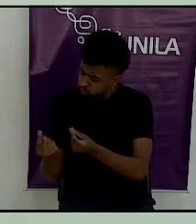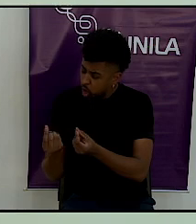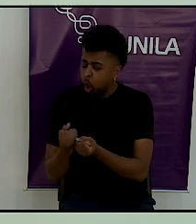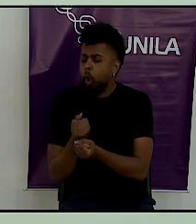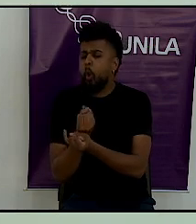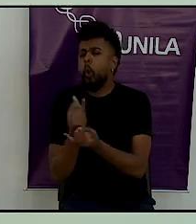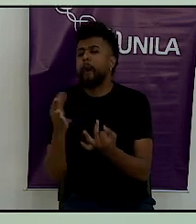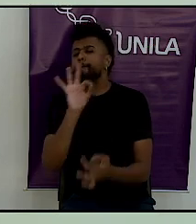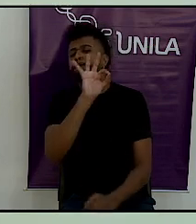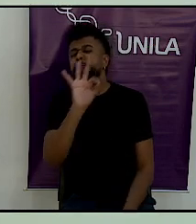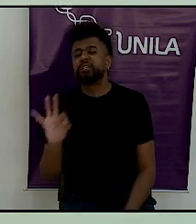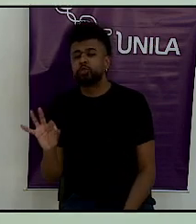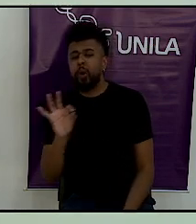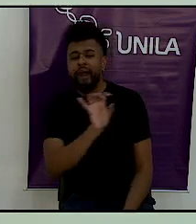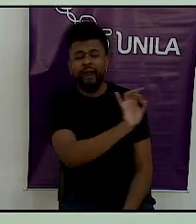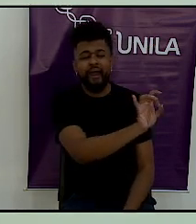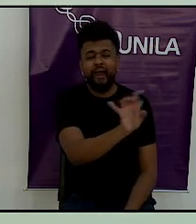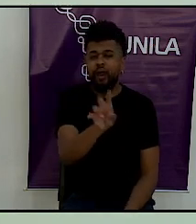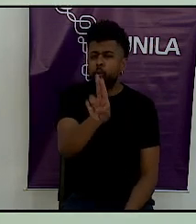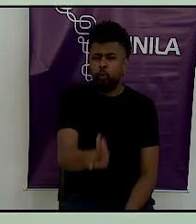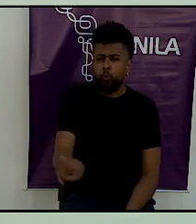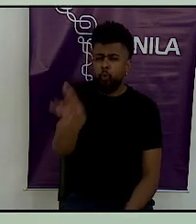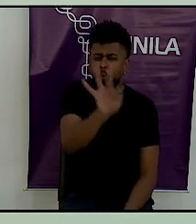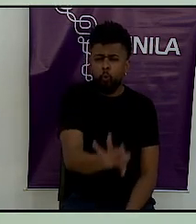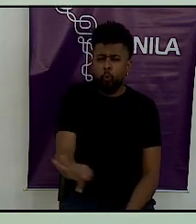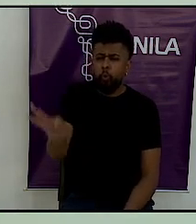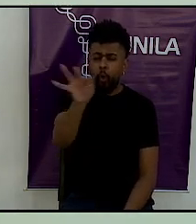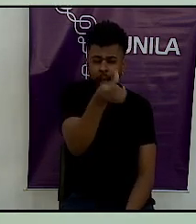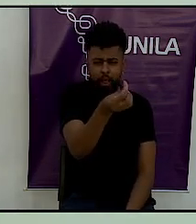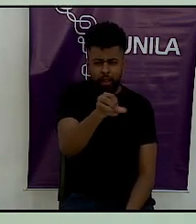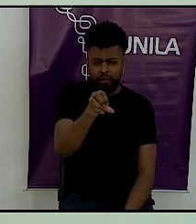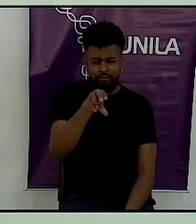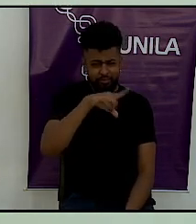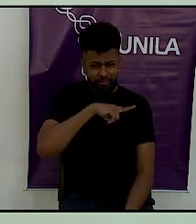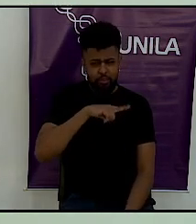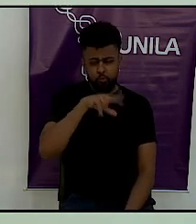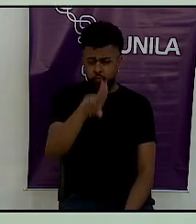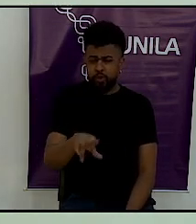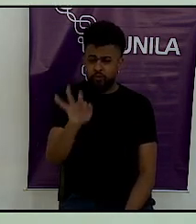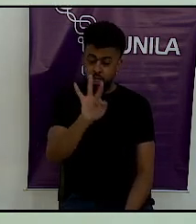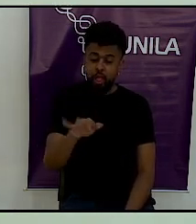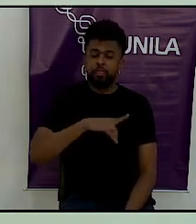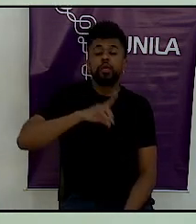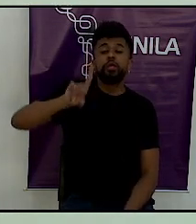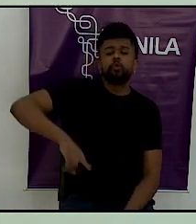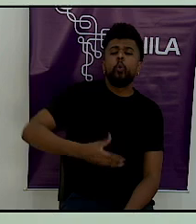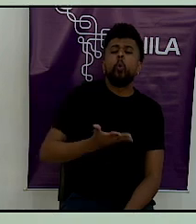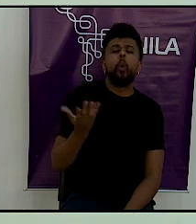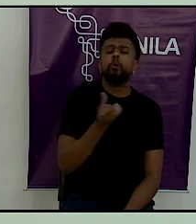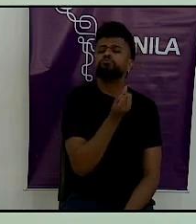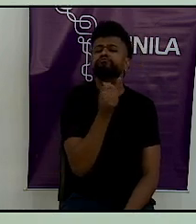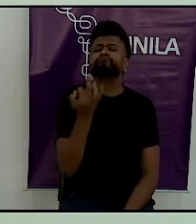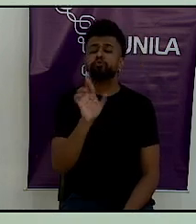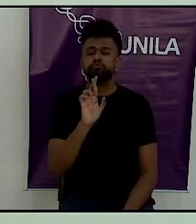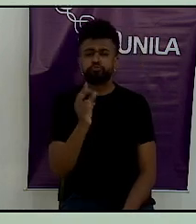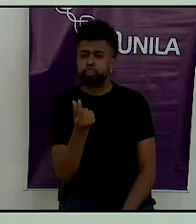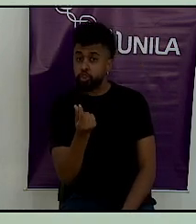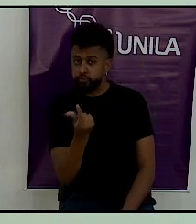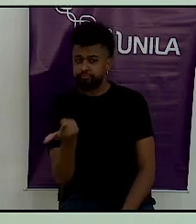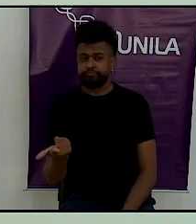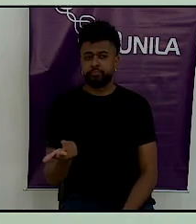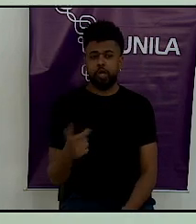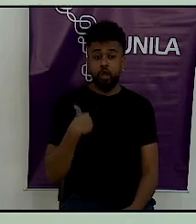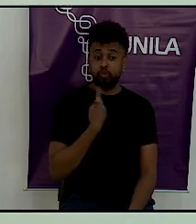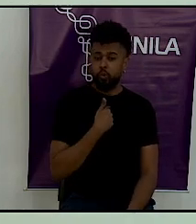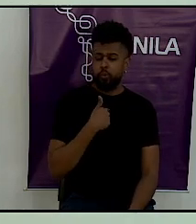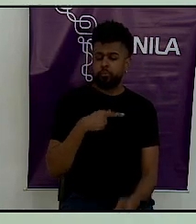qual o percentual que cada universidade, dentre as 69 universidades federais, tem direito a qual valor, né? Então, nós vamos